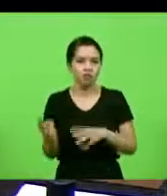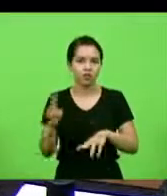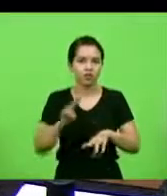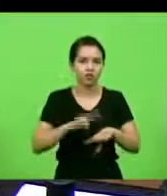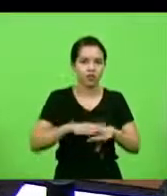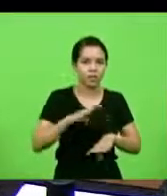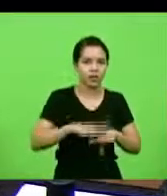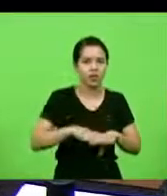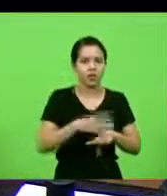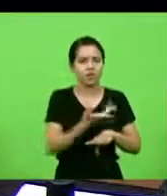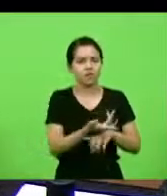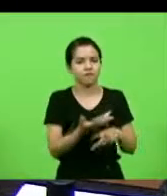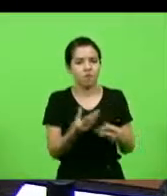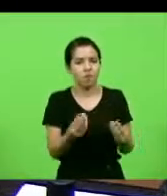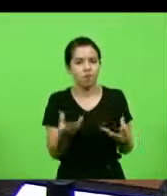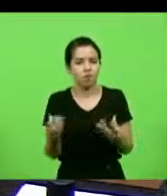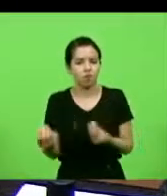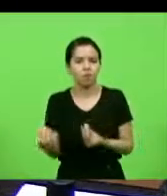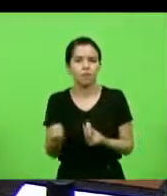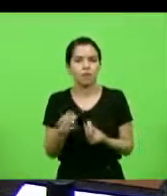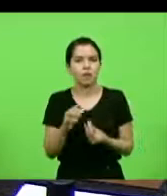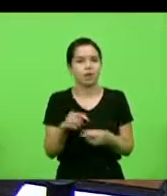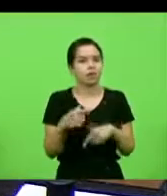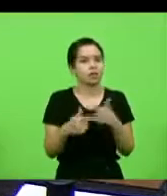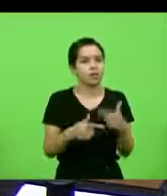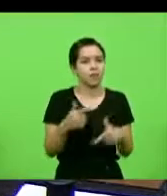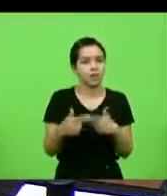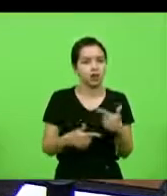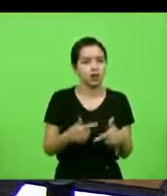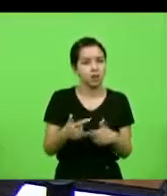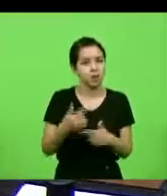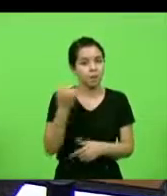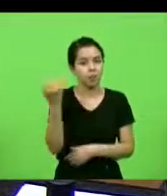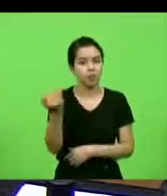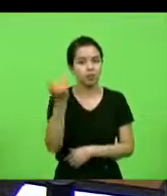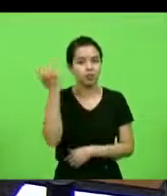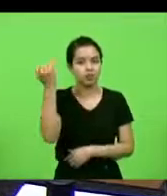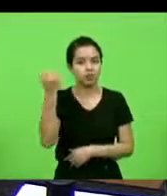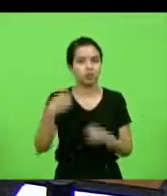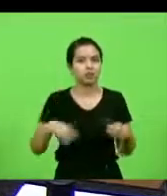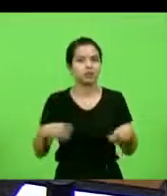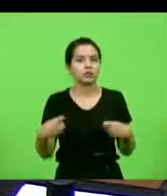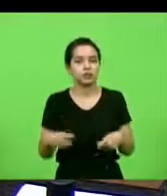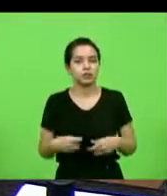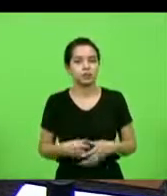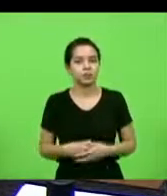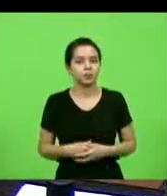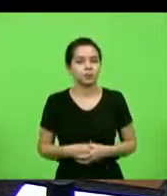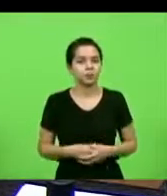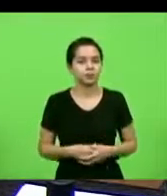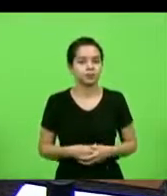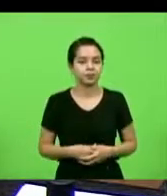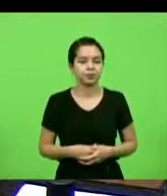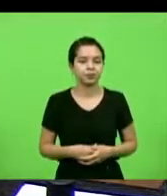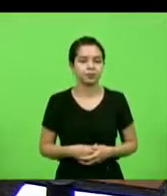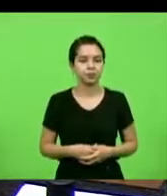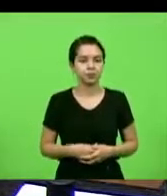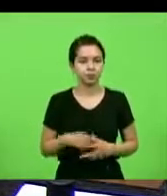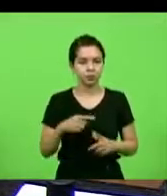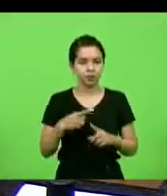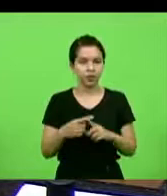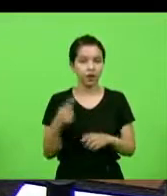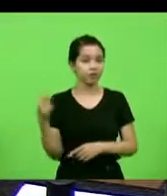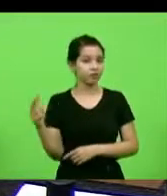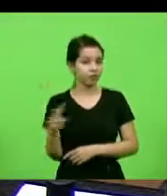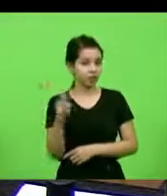aquilo que é mais essencial na escola. Valorizar... Mais 30 segundos para concluir, deputada.